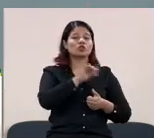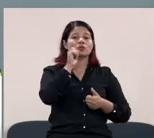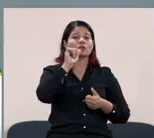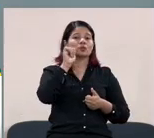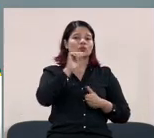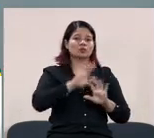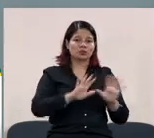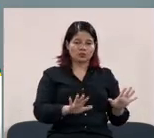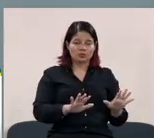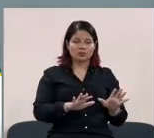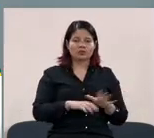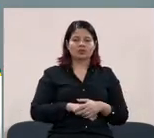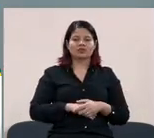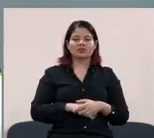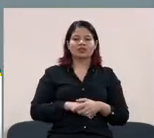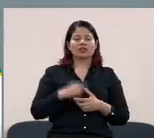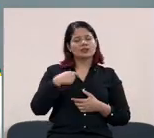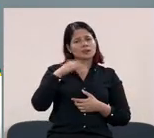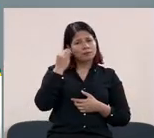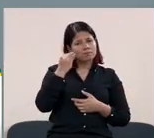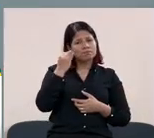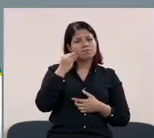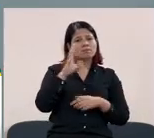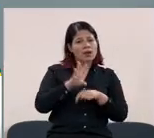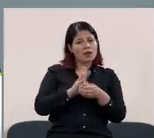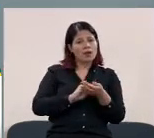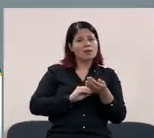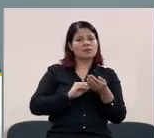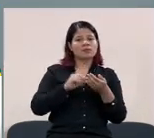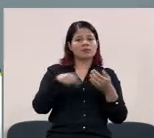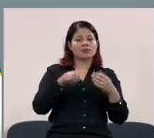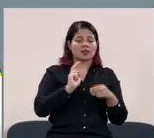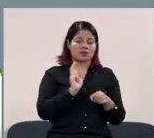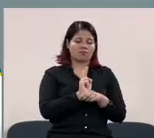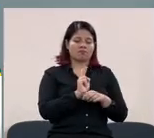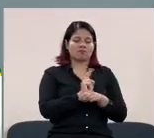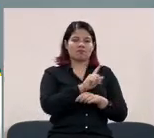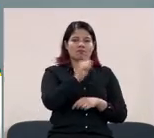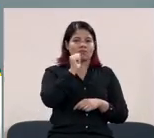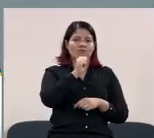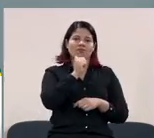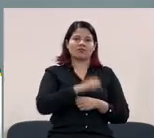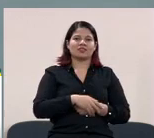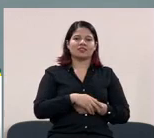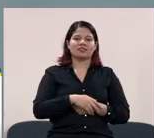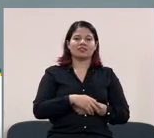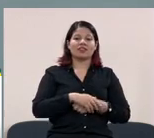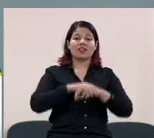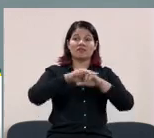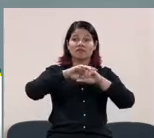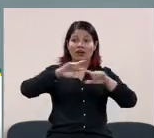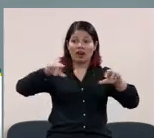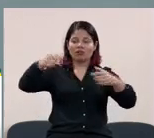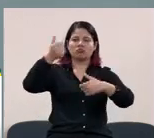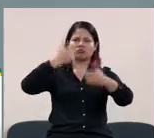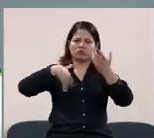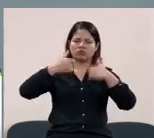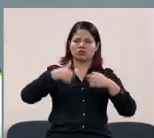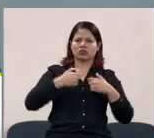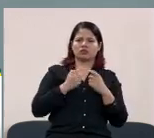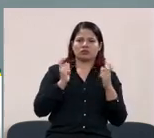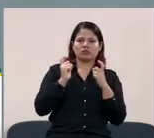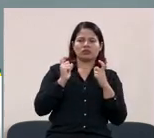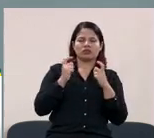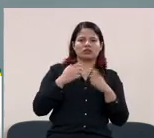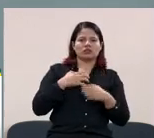que nós trabalhamos em defesa também, como mulher, e ouvi vários depoimentos chocantes que